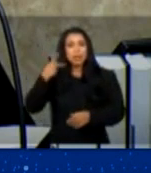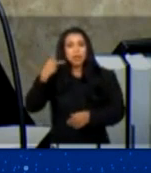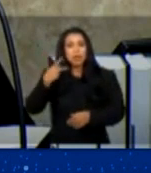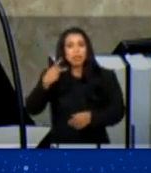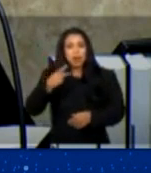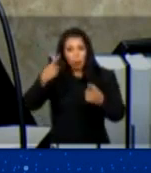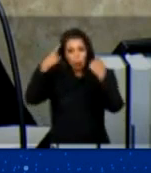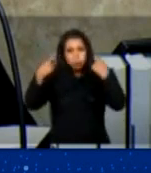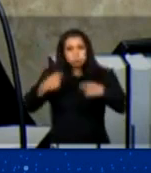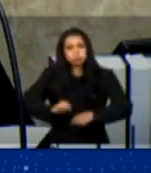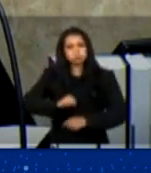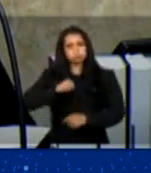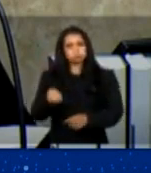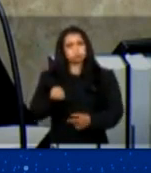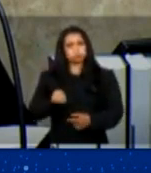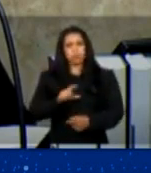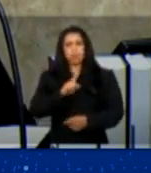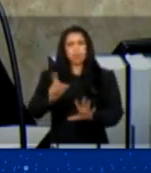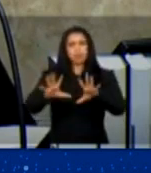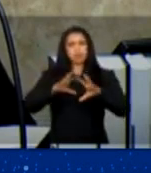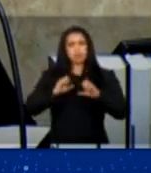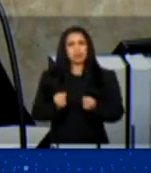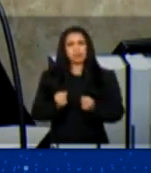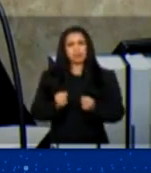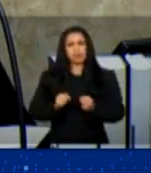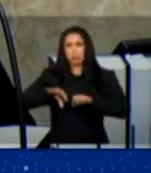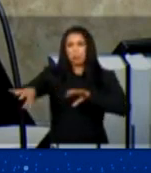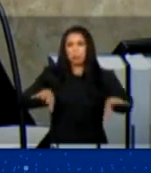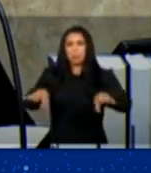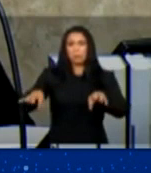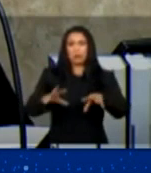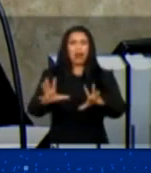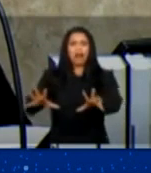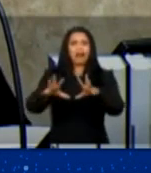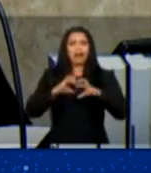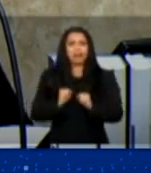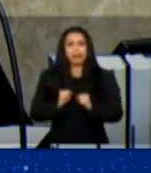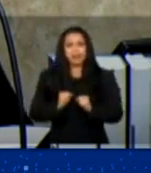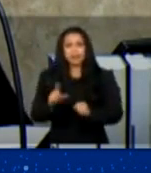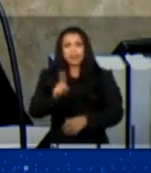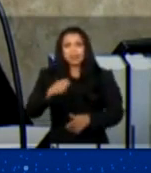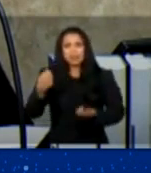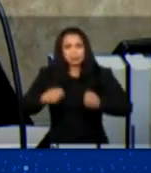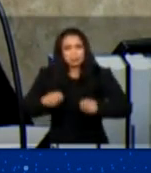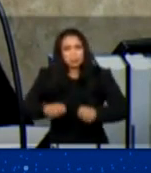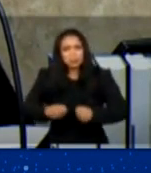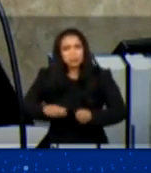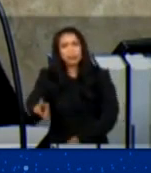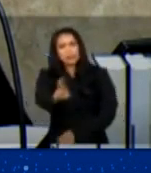ódio, da violência e da intolerância e que atitudes extremistas possam ser aceitas sem a